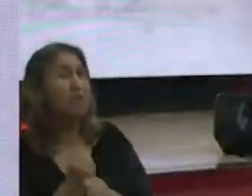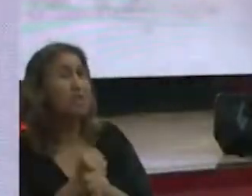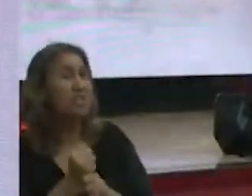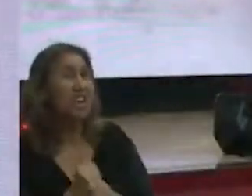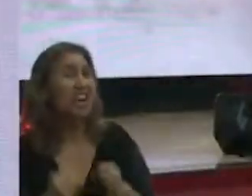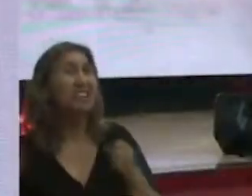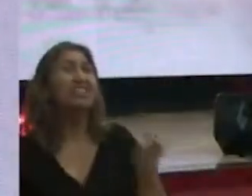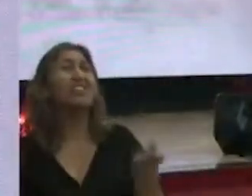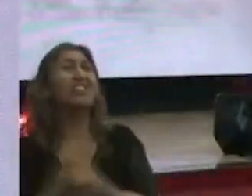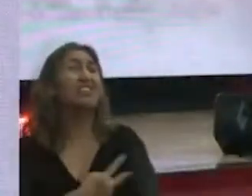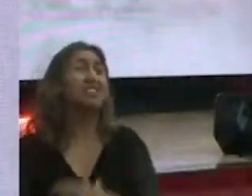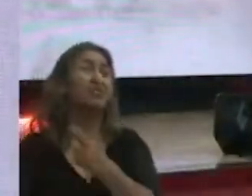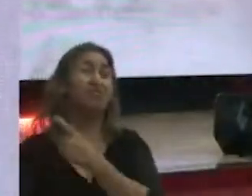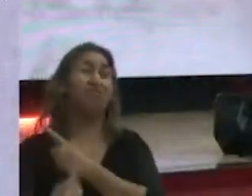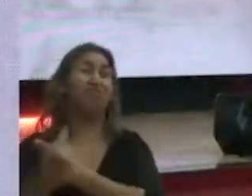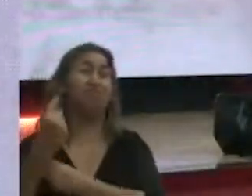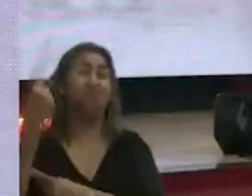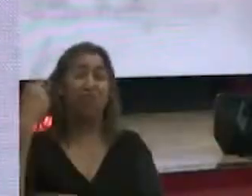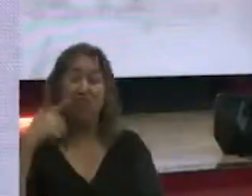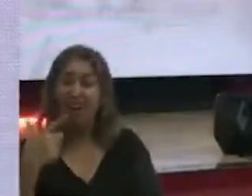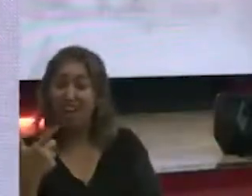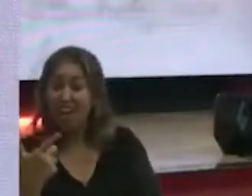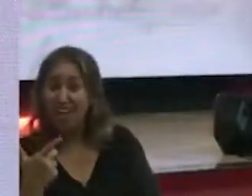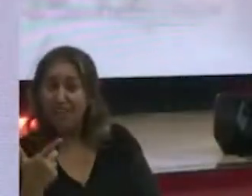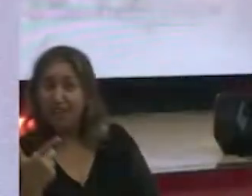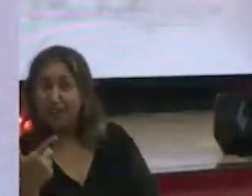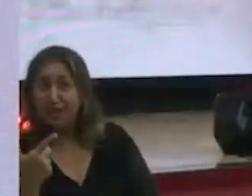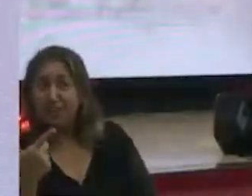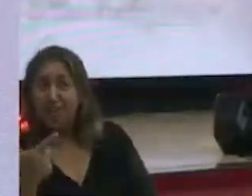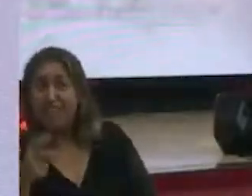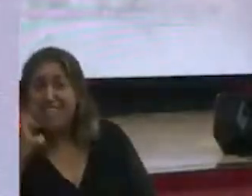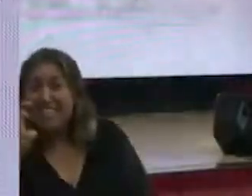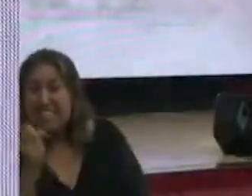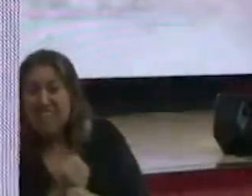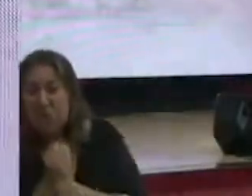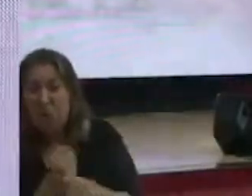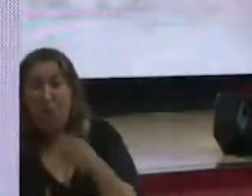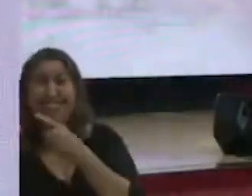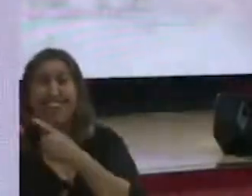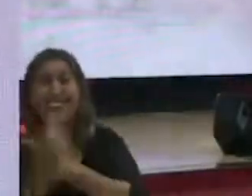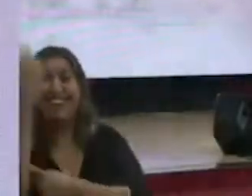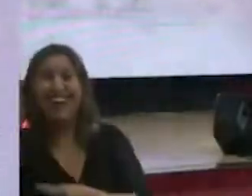aconteceu fazem 25